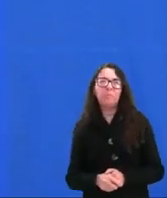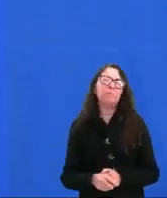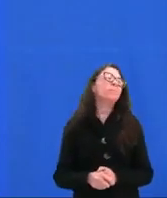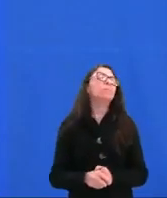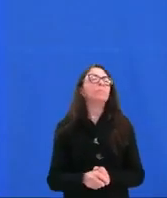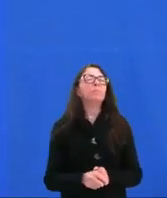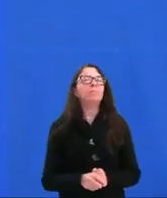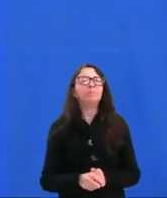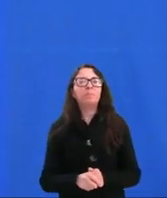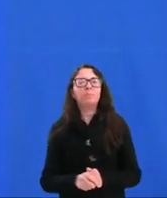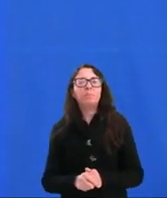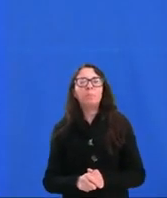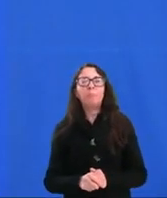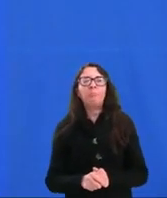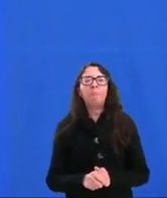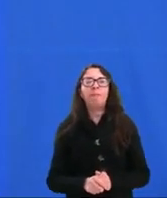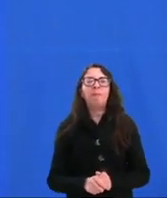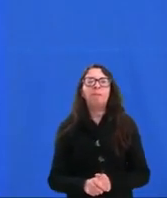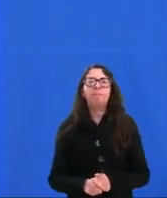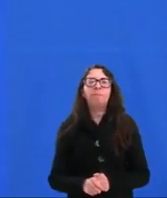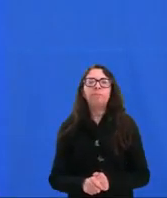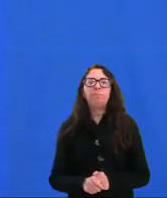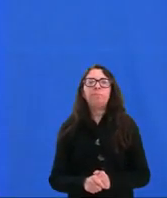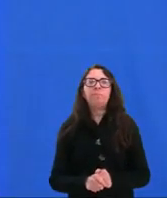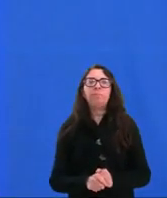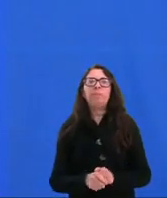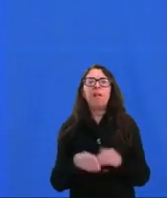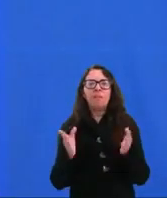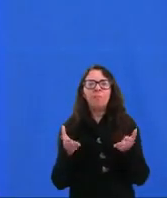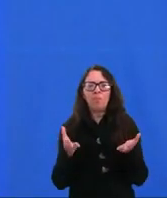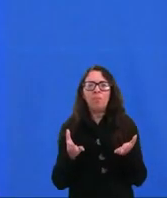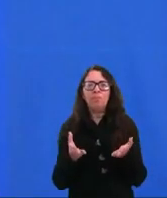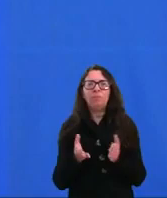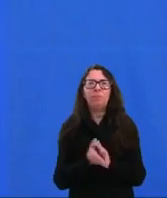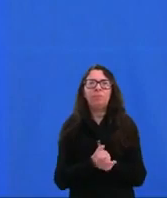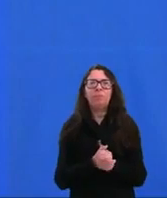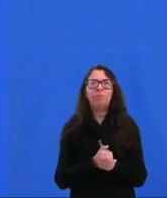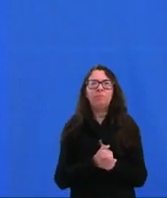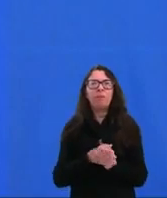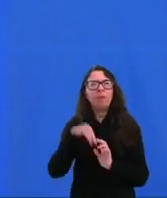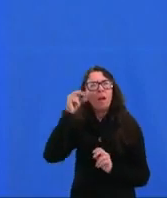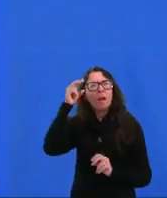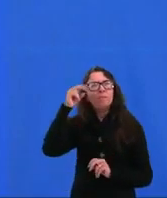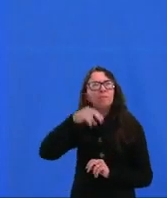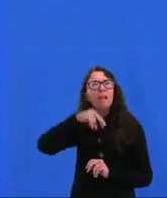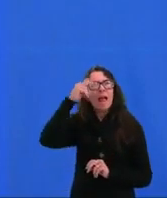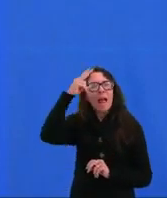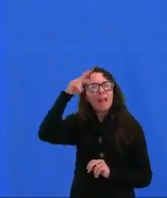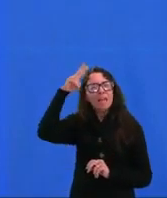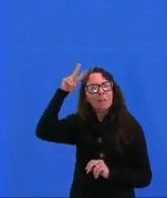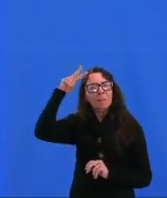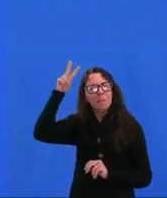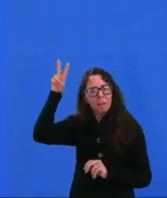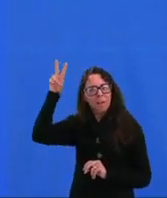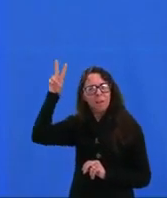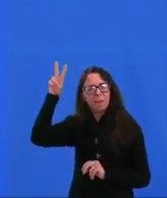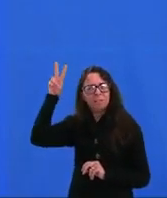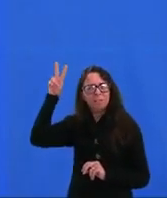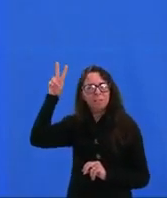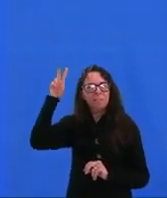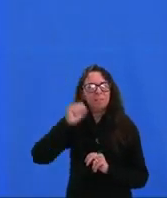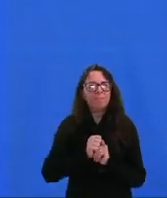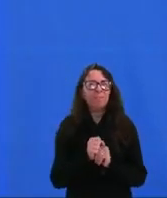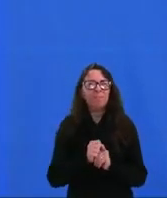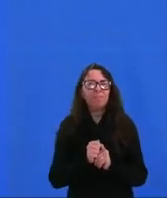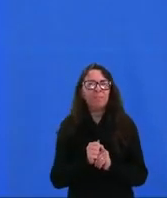amados, vamos ter algumas declarações aqui e nós vamos responder qual delas é centrada em homem,